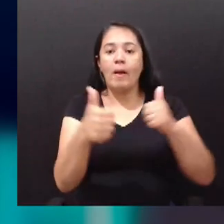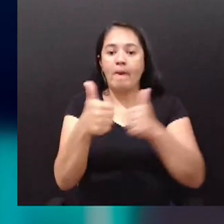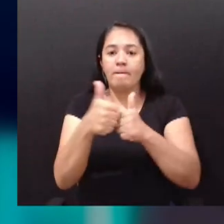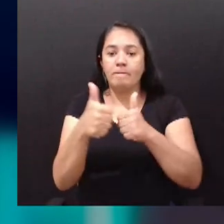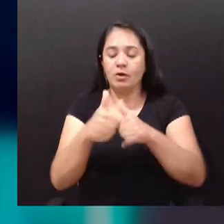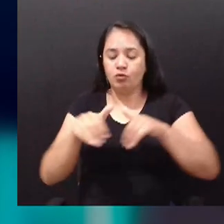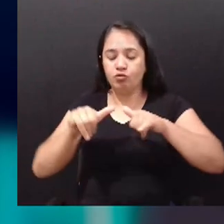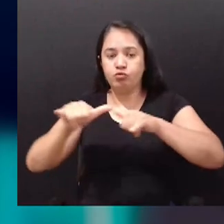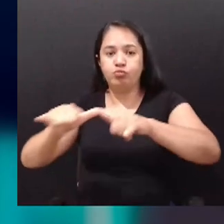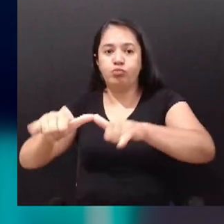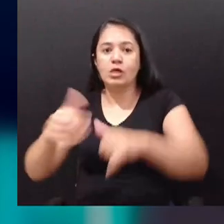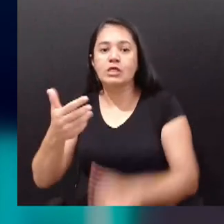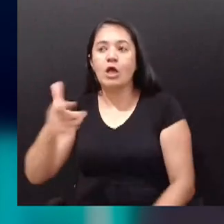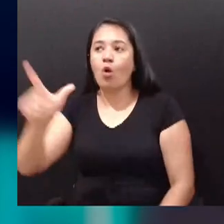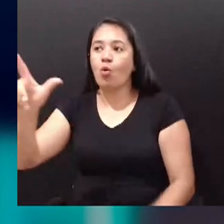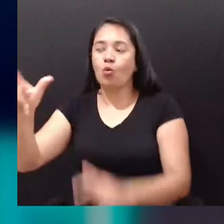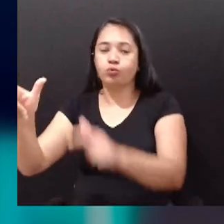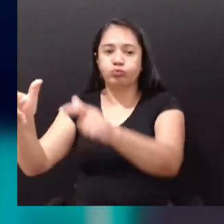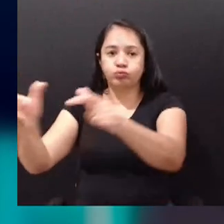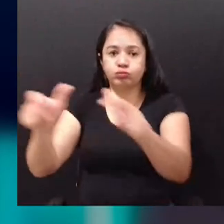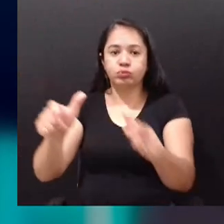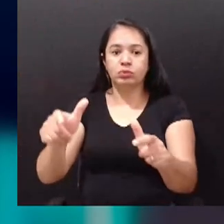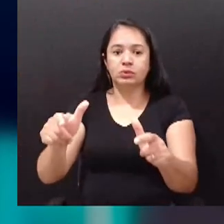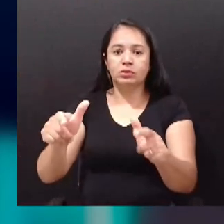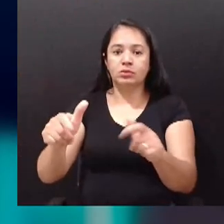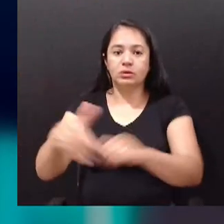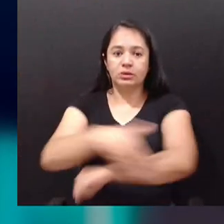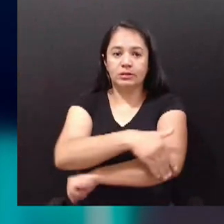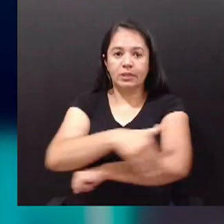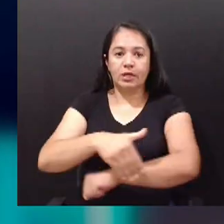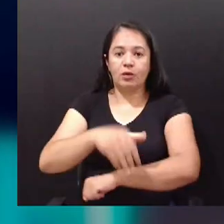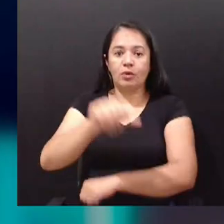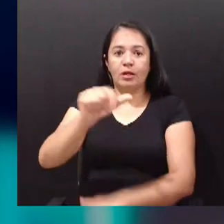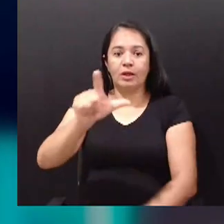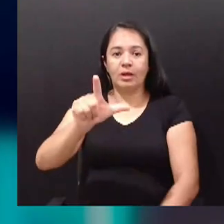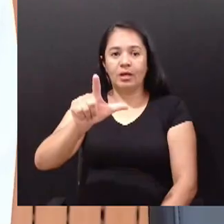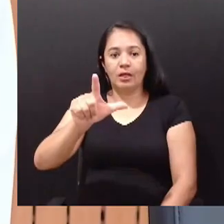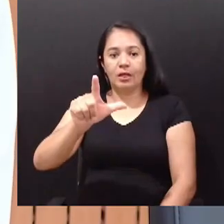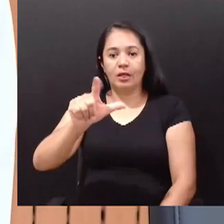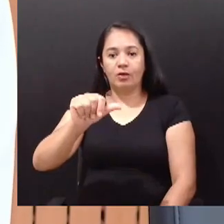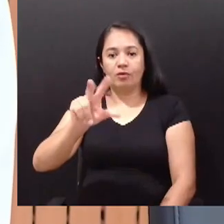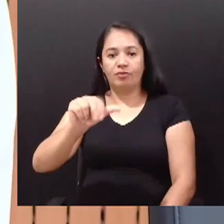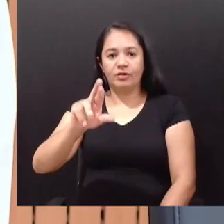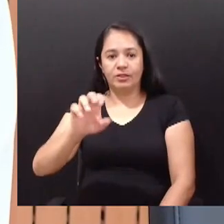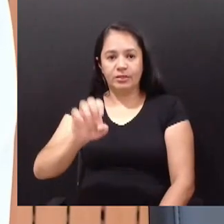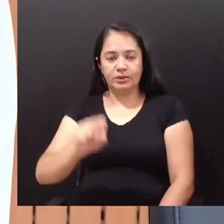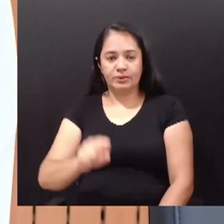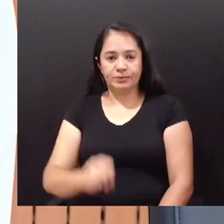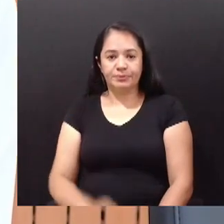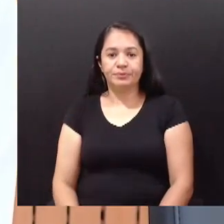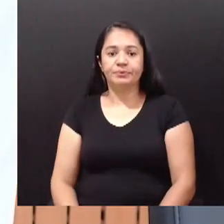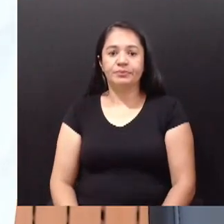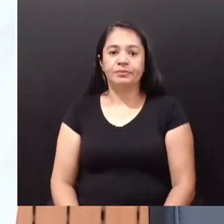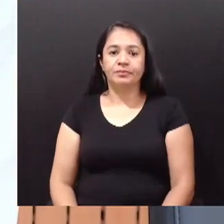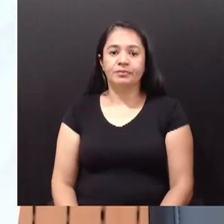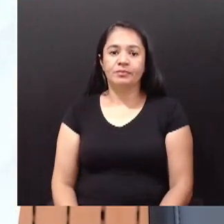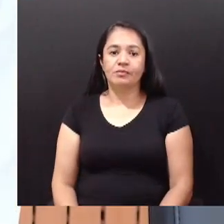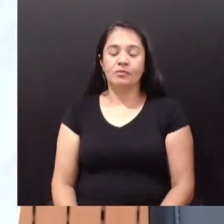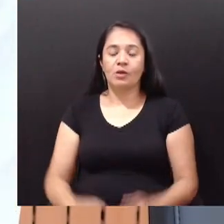outro lado, que vem daquela rua Antônio Álvares Lobo, que fica depois da Avenida Senador Saraiva. Este contrato tem o valor